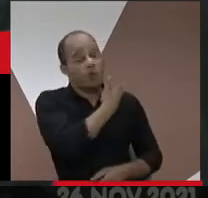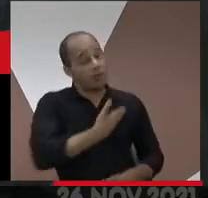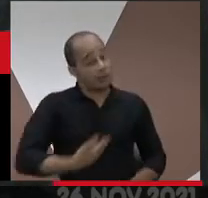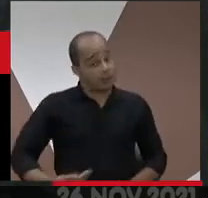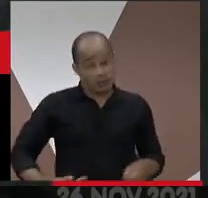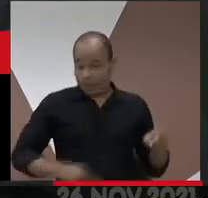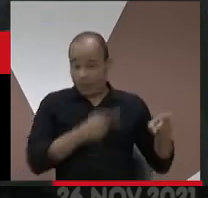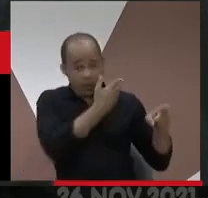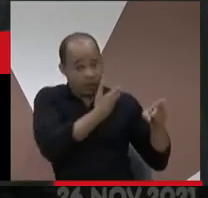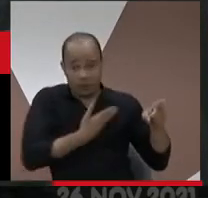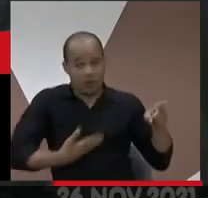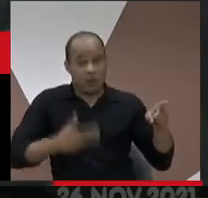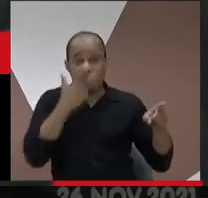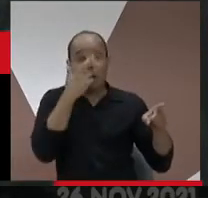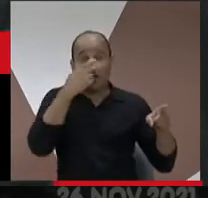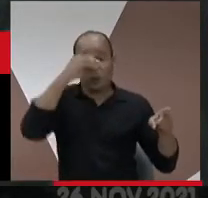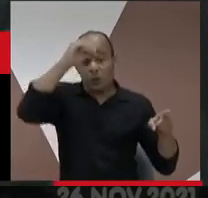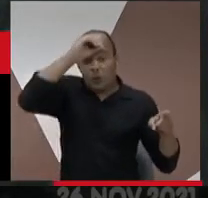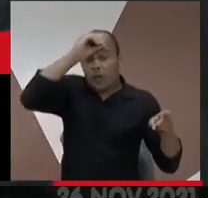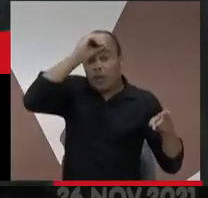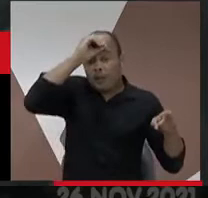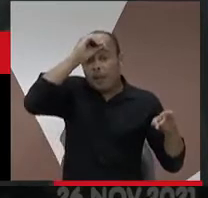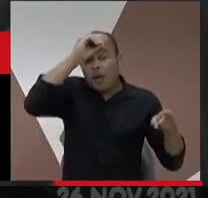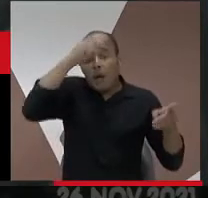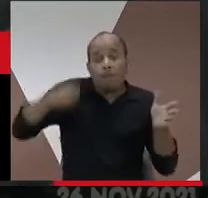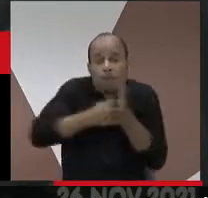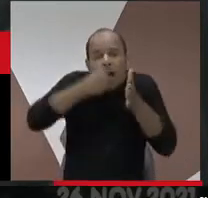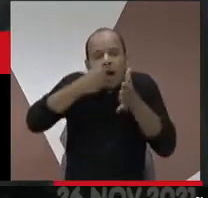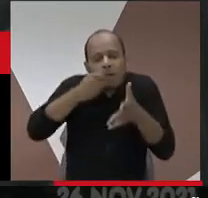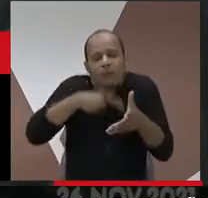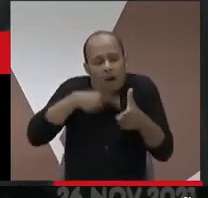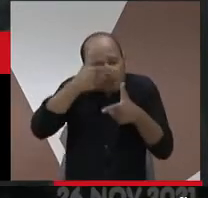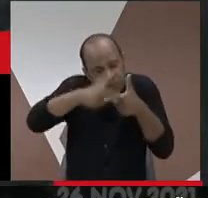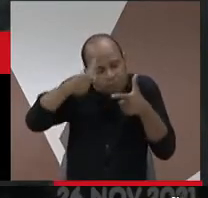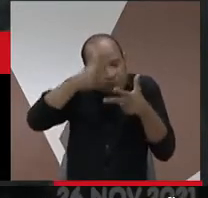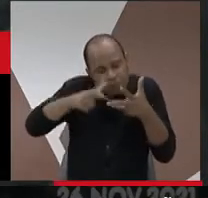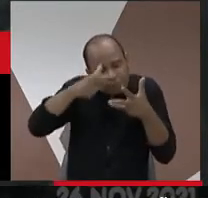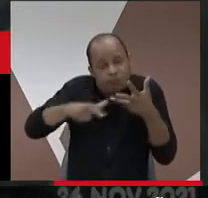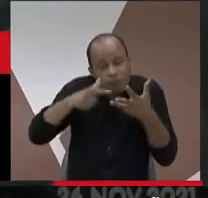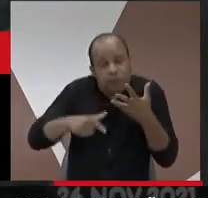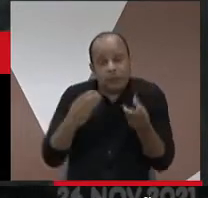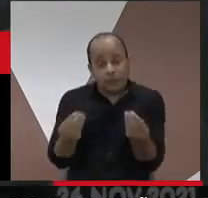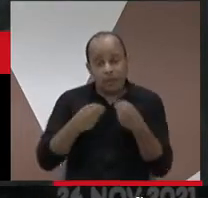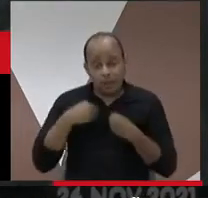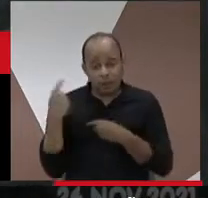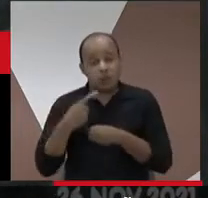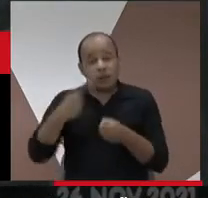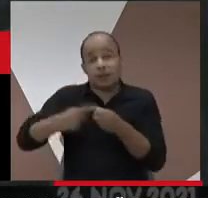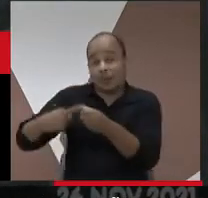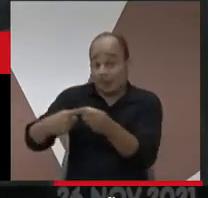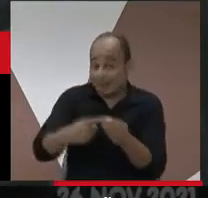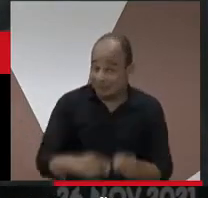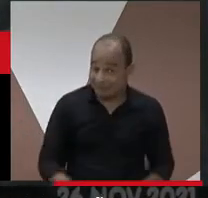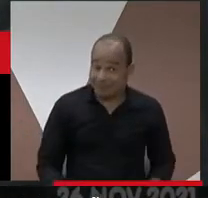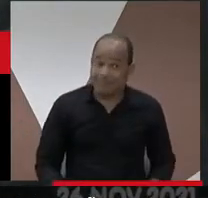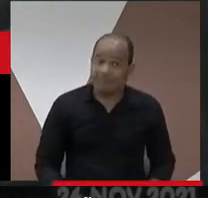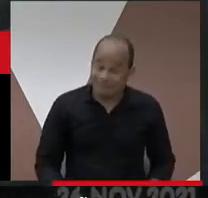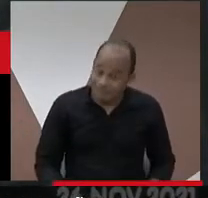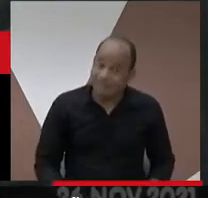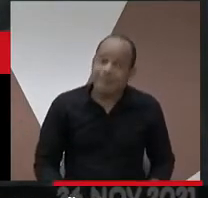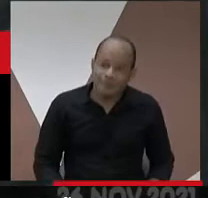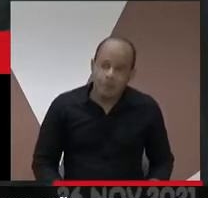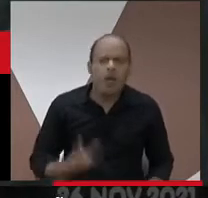dos impactos que essa obra pode provocar nas nossas cidades. Então, eu queria, nessa oportunidade,